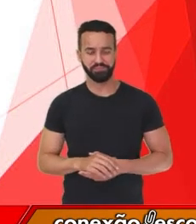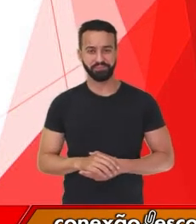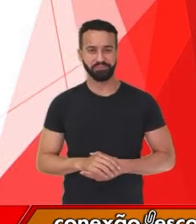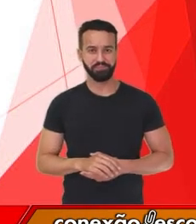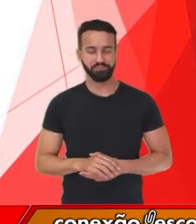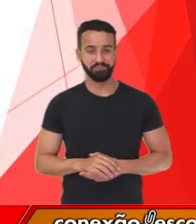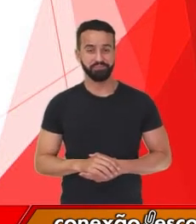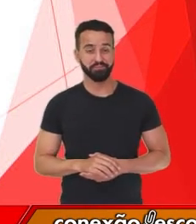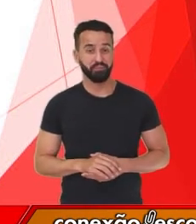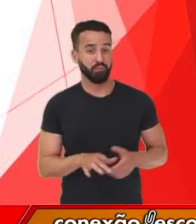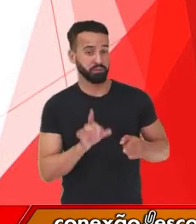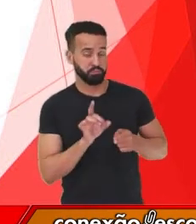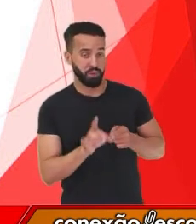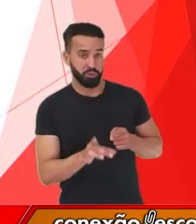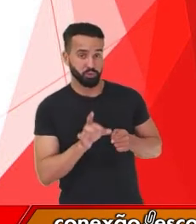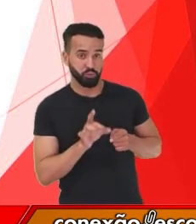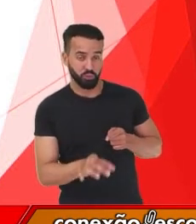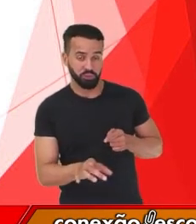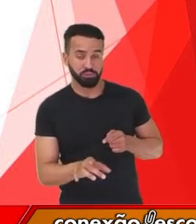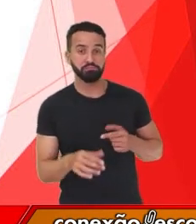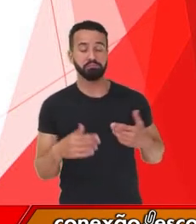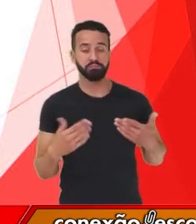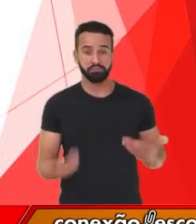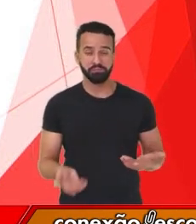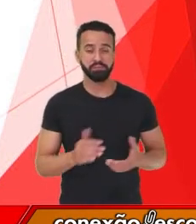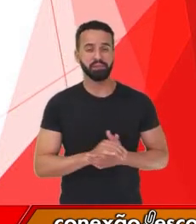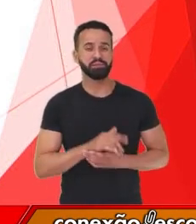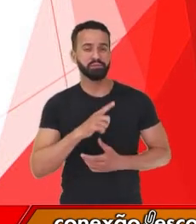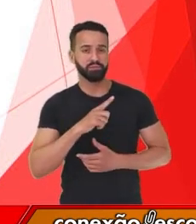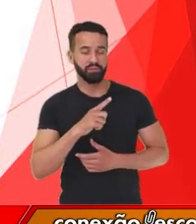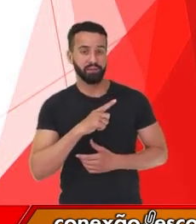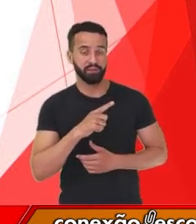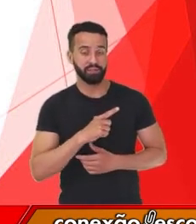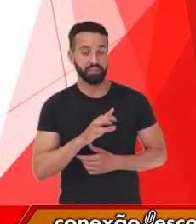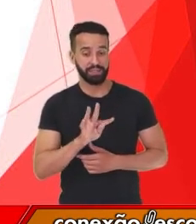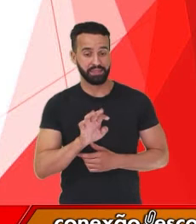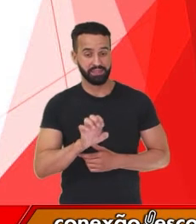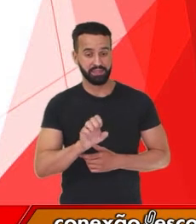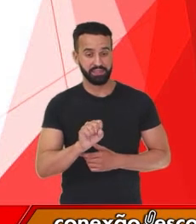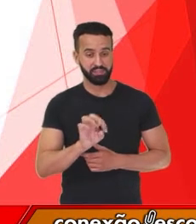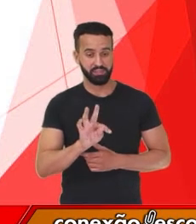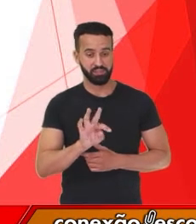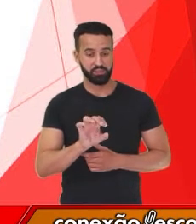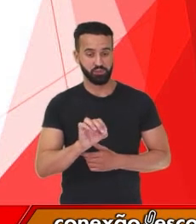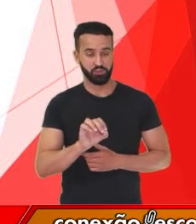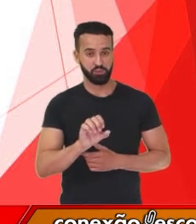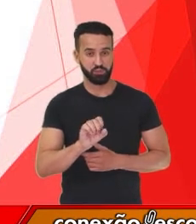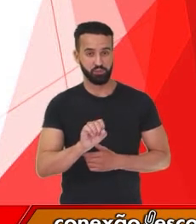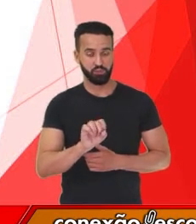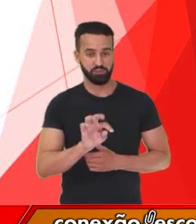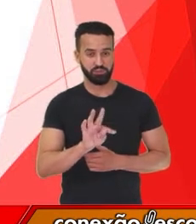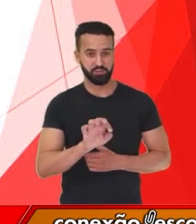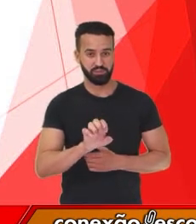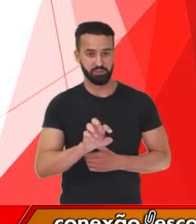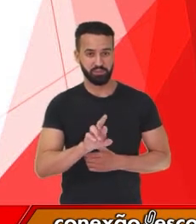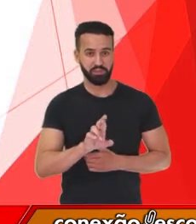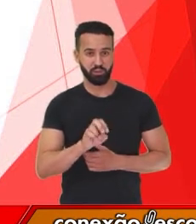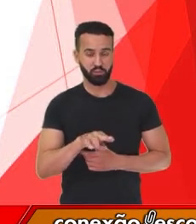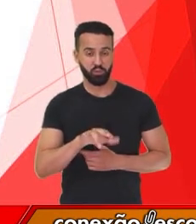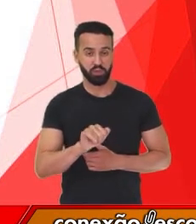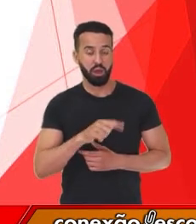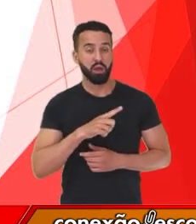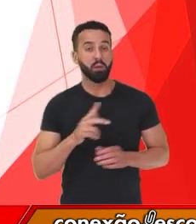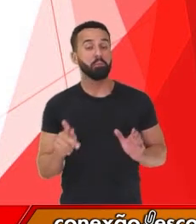Tanto os espermatozoides quanto esse hormônio, testosterona, são produzidos numa região do sistema